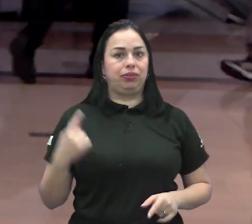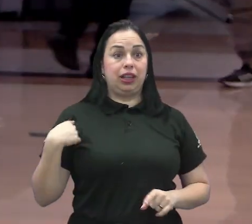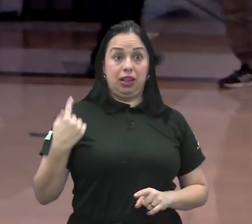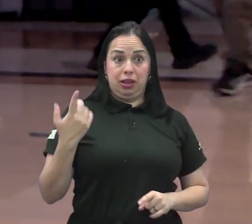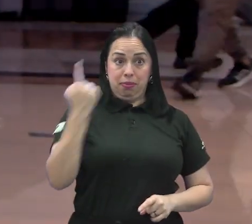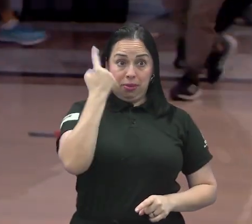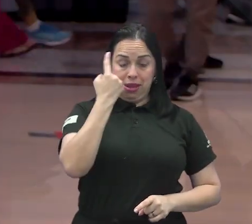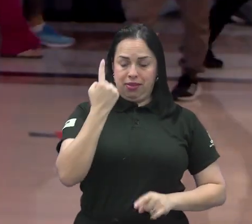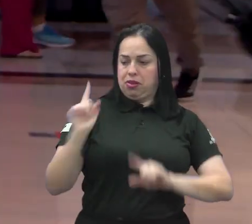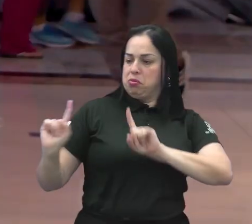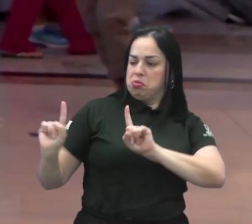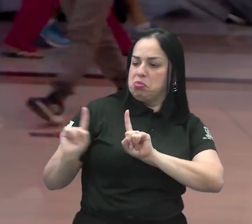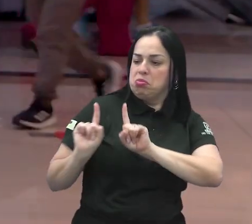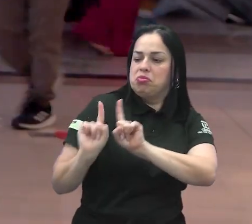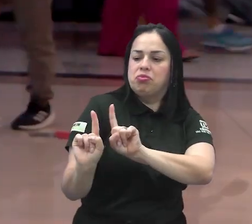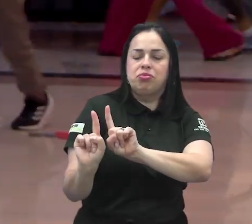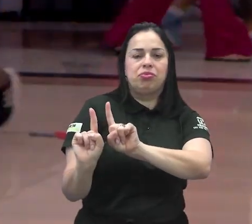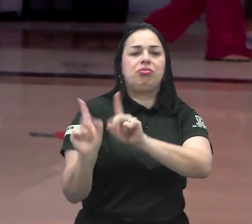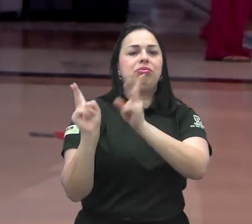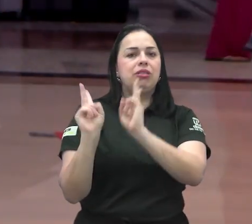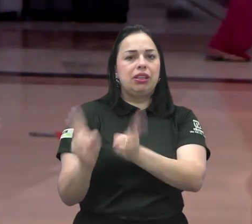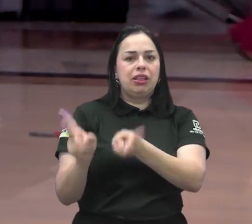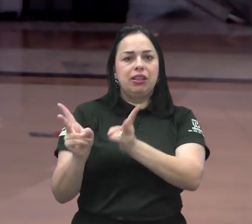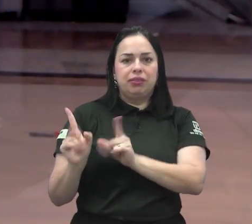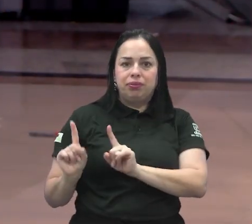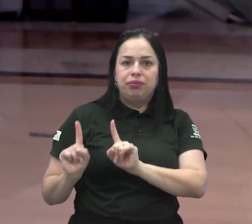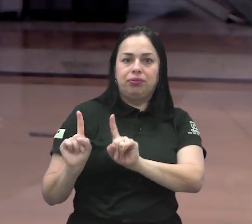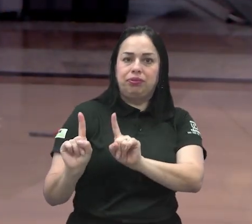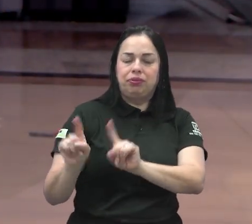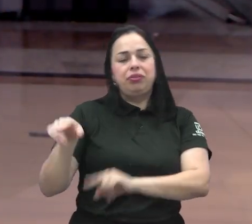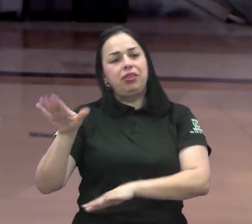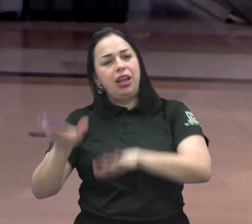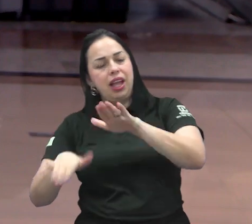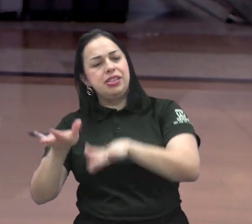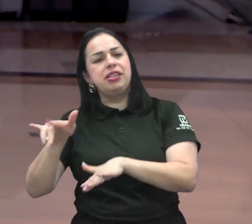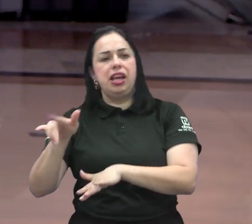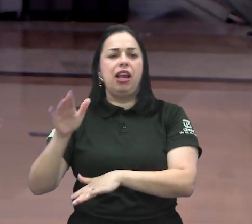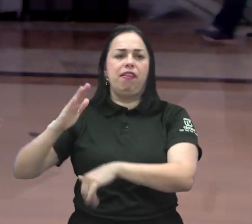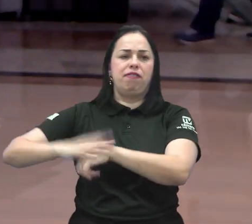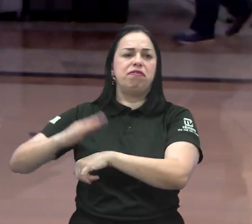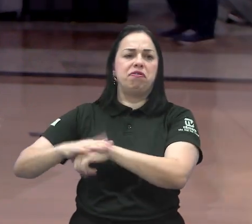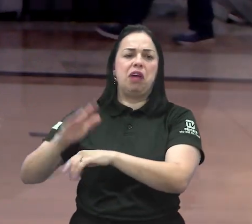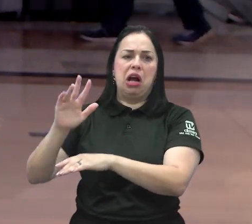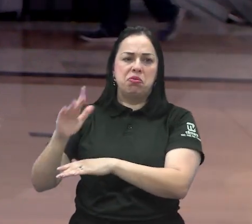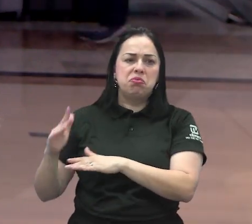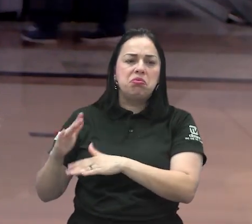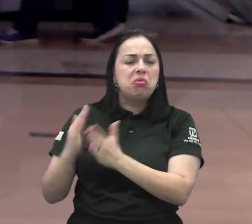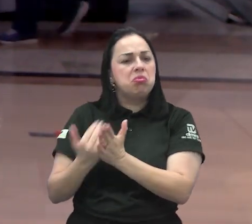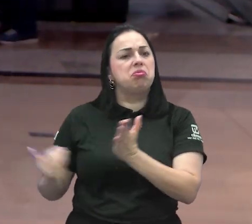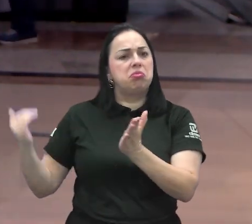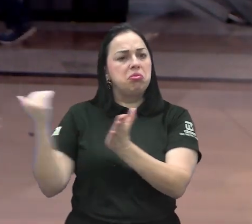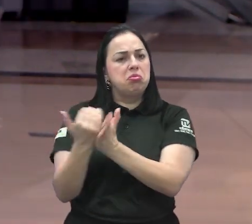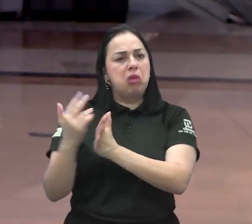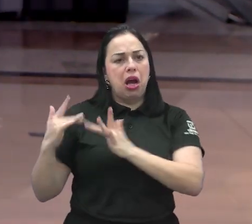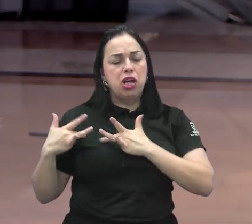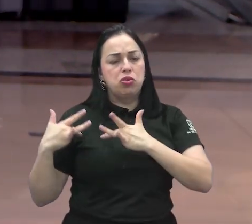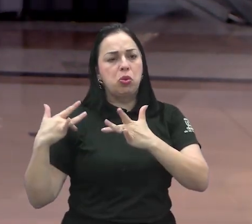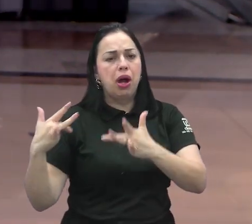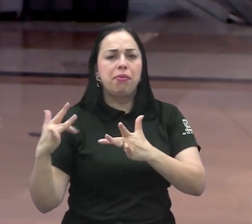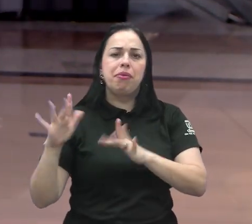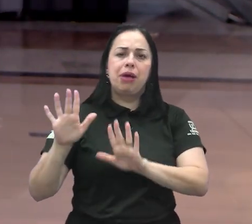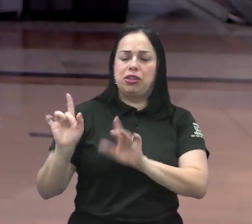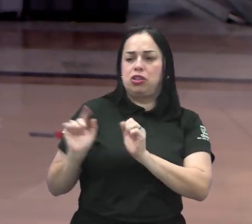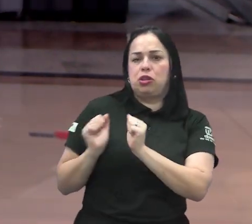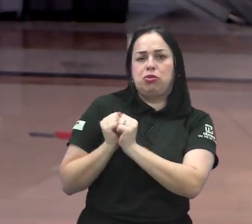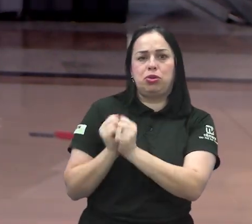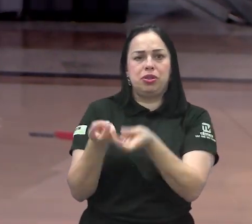Quando eu fui doar, ele foi comigo e desde então a gente sempre faz a doação juntos. Ele faz uma a mais, né, no ano, mas a gente sempre tá